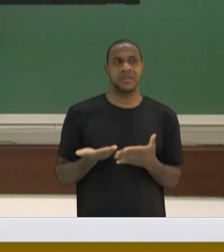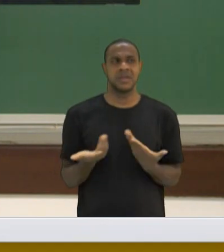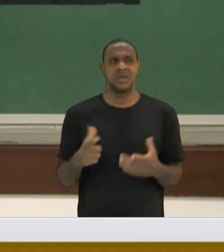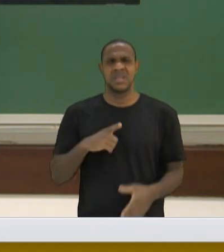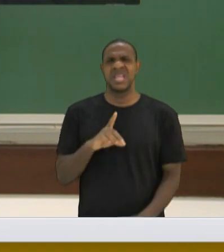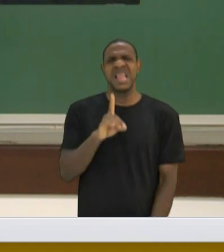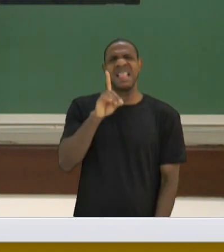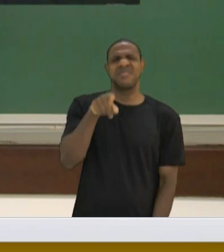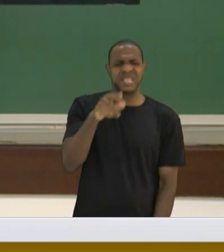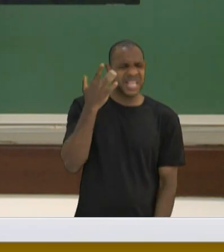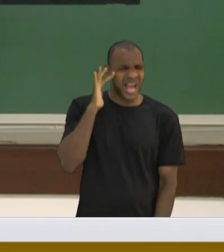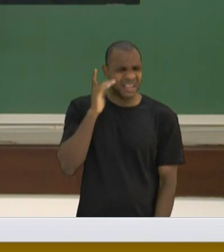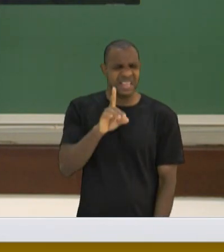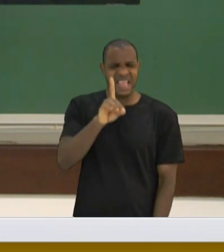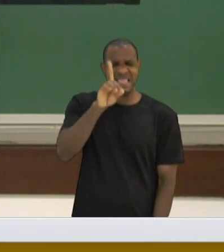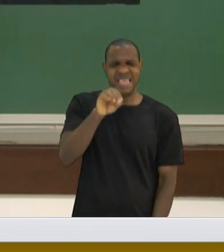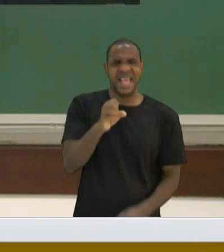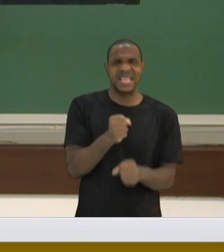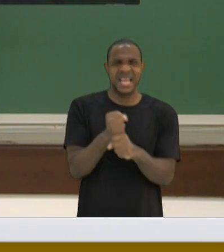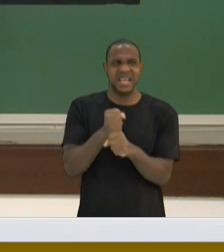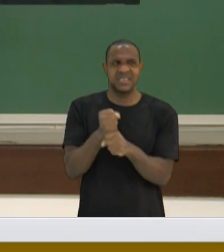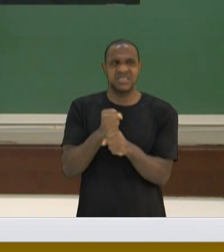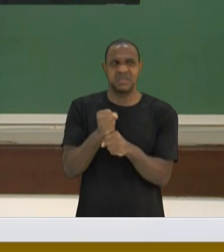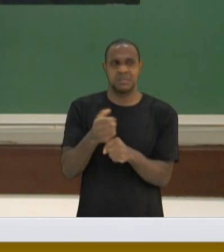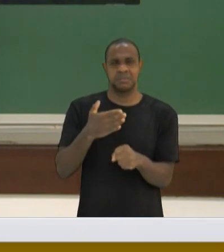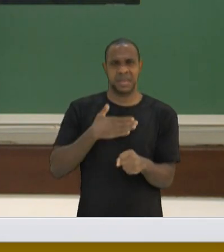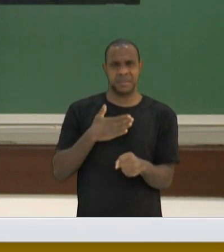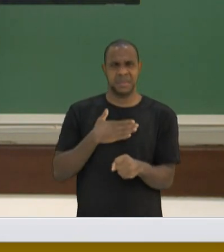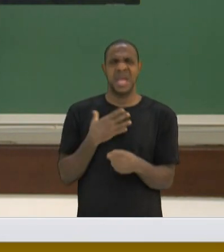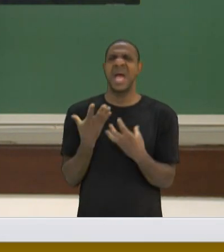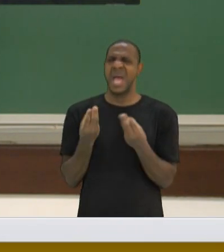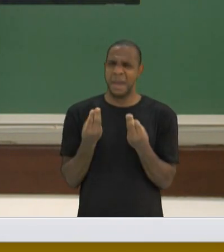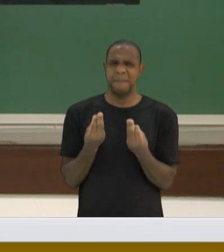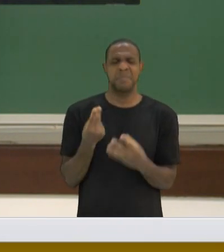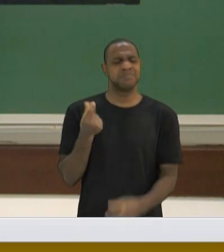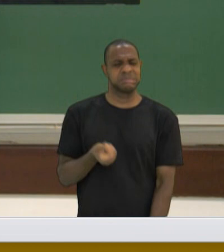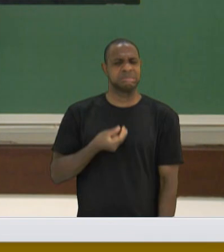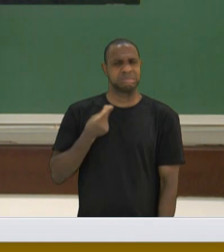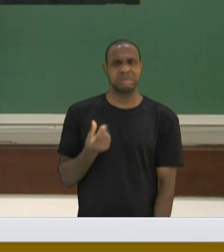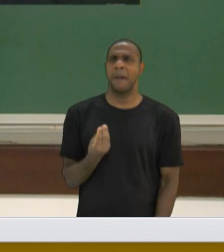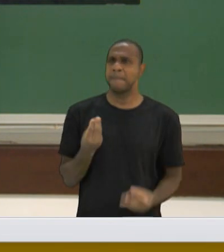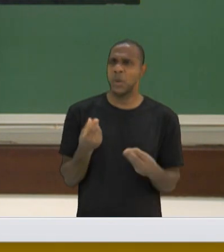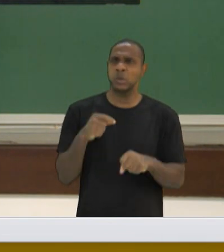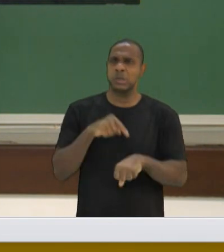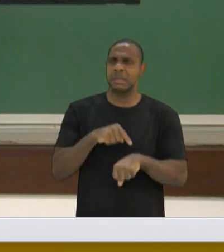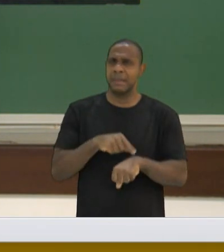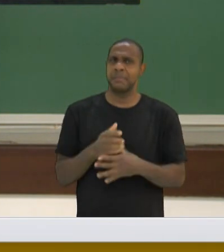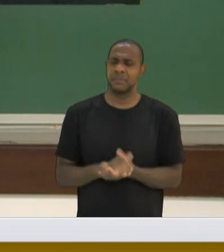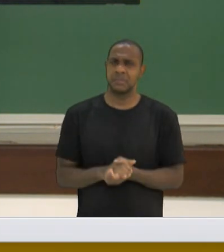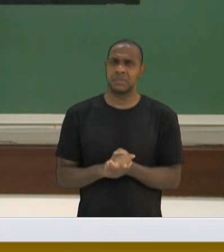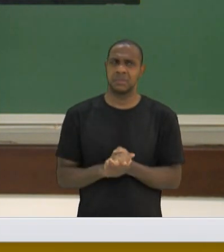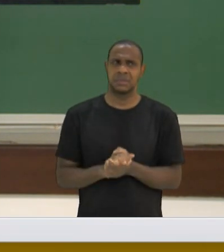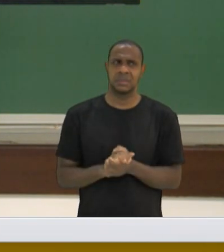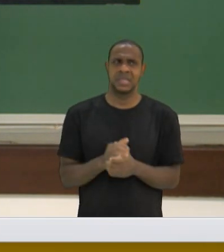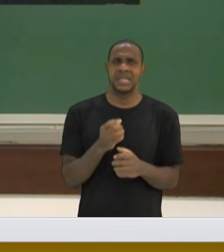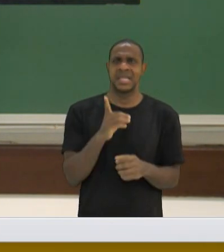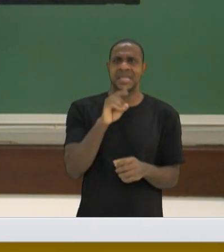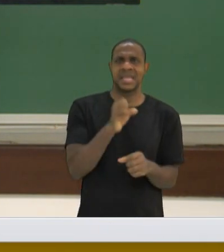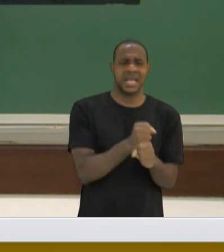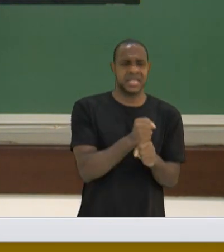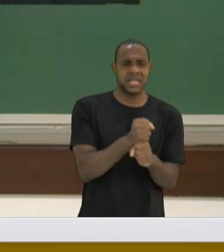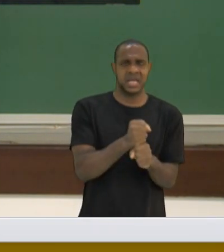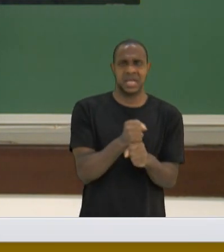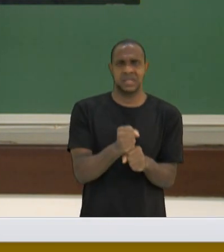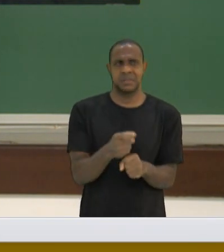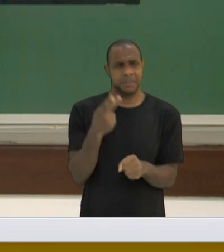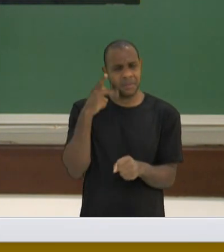acham que dez anos para mim é muito tempo e não há dez anos